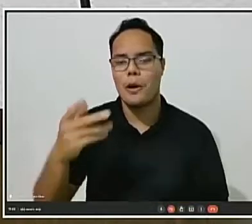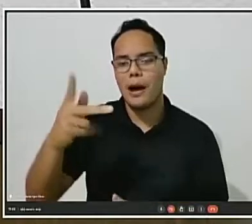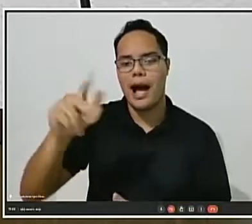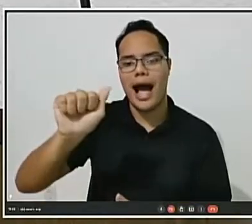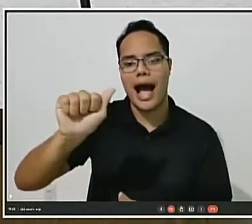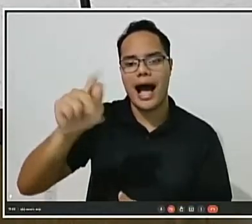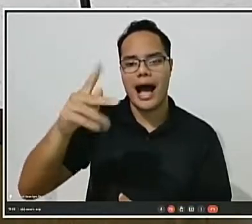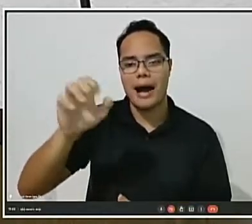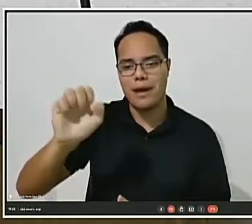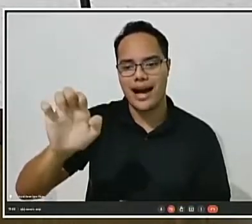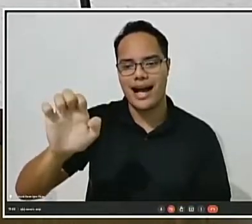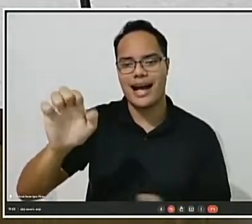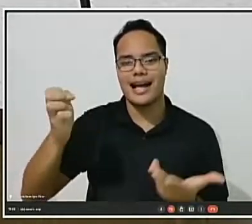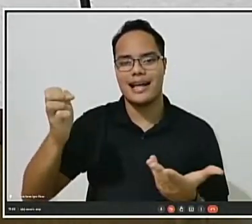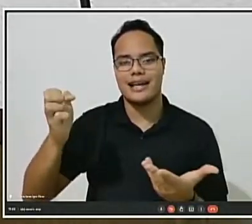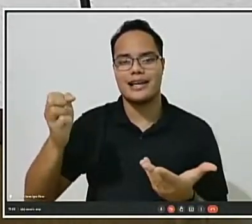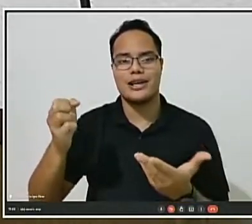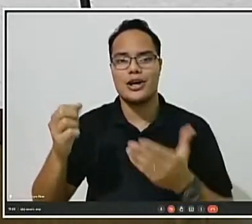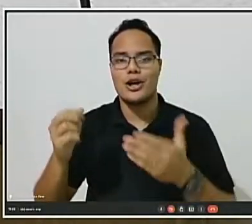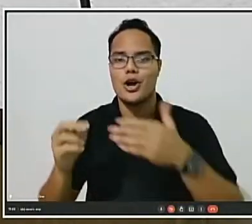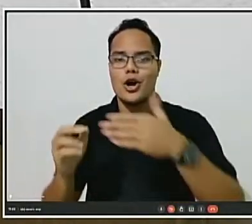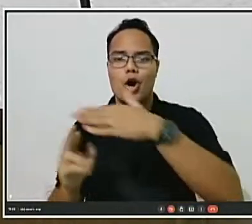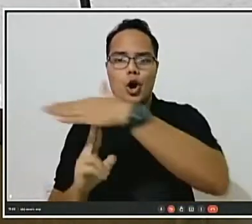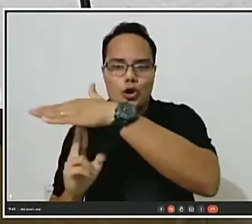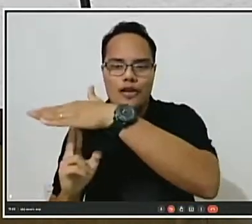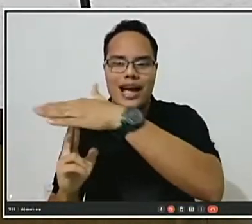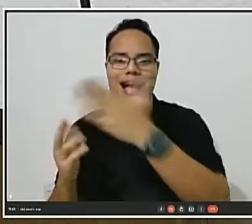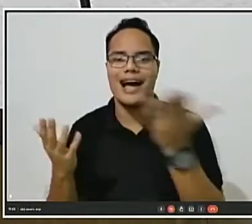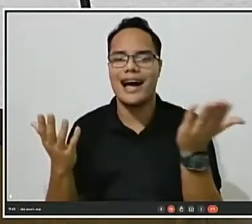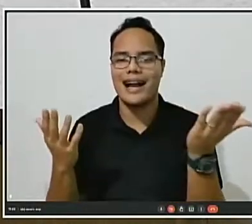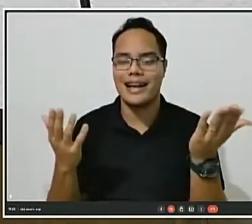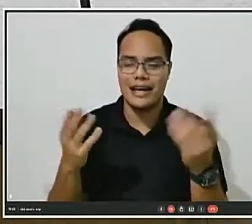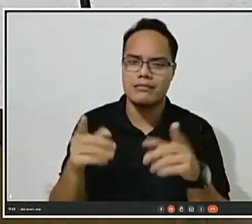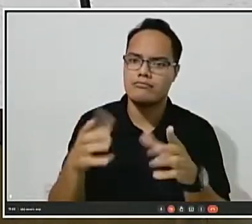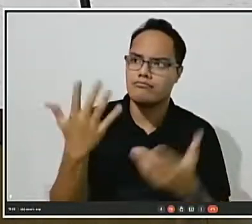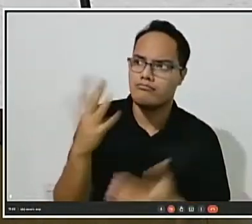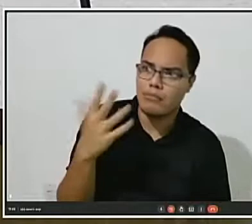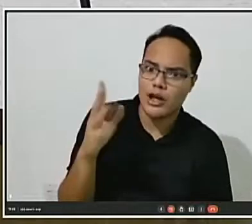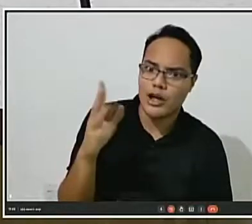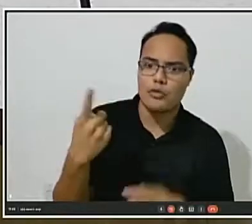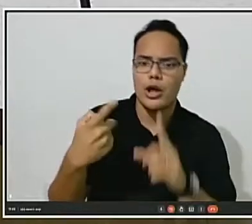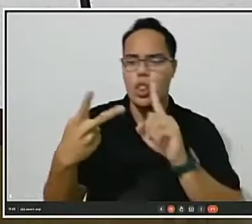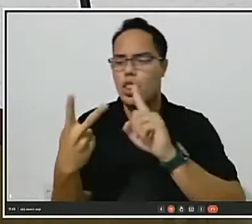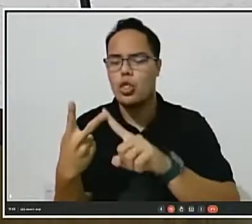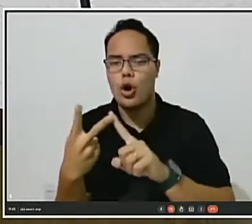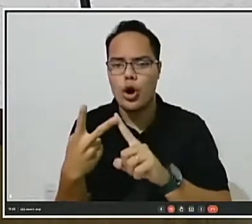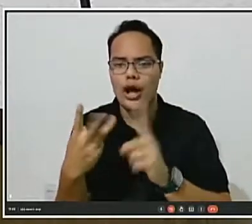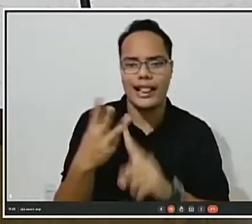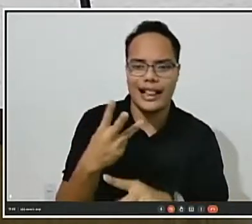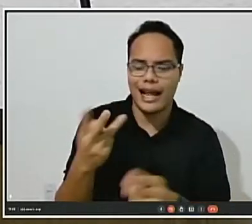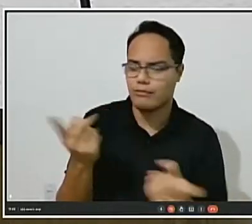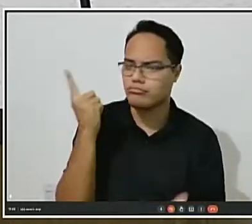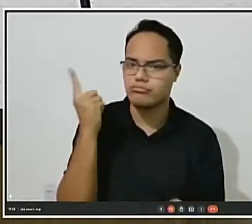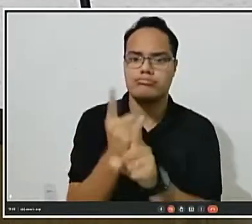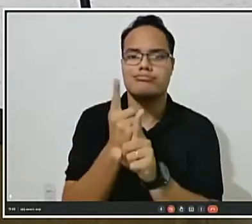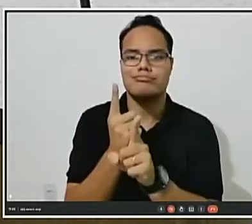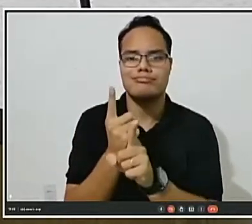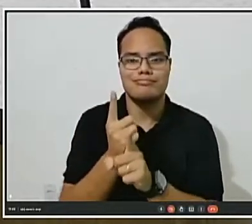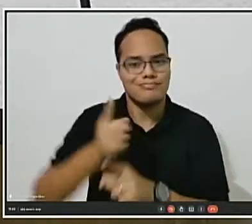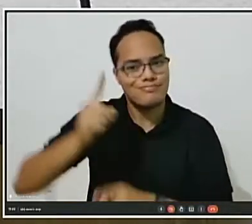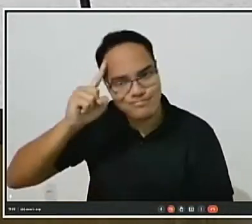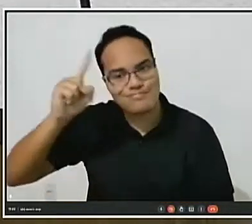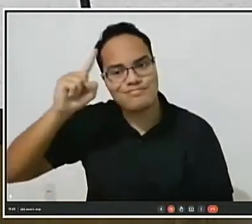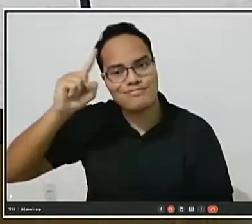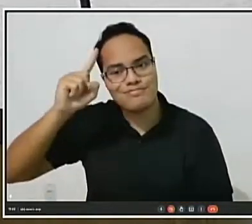ao lado da rodoviária, entre outros, com média de 2 a 3 encontros no ano. Até então, os encontros eram recreativos.